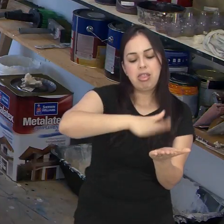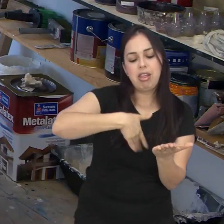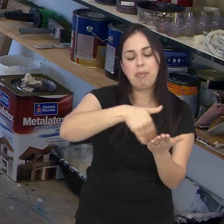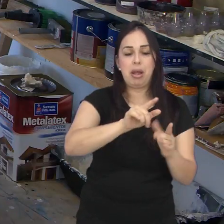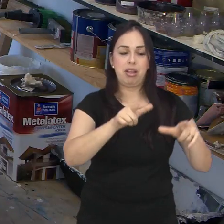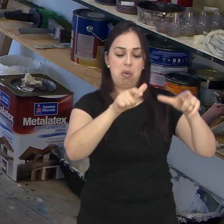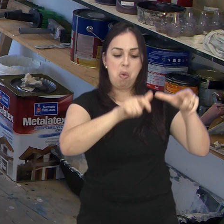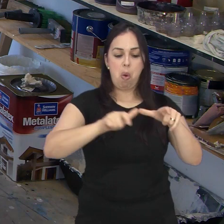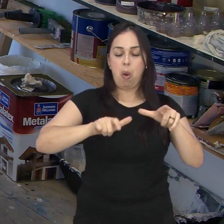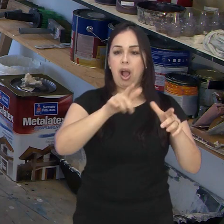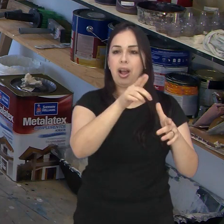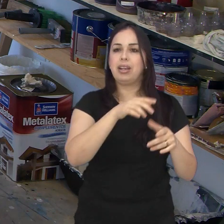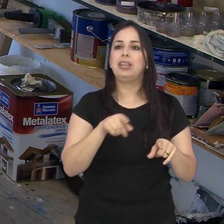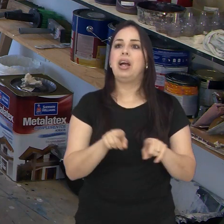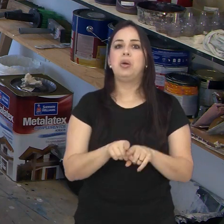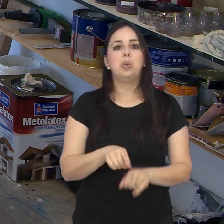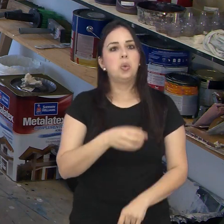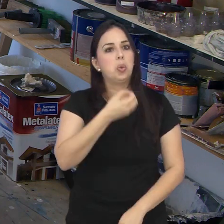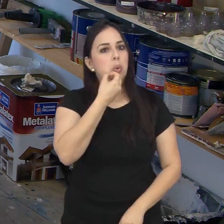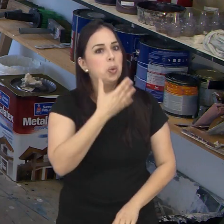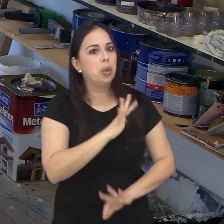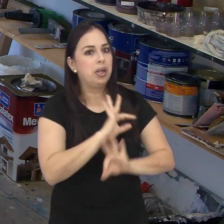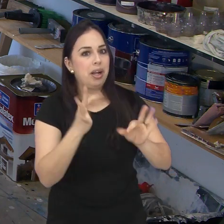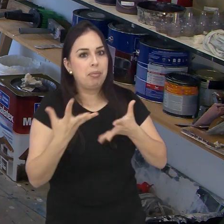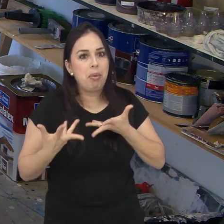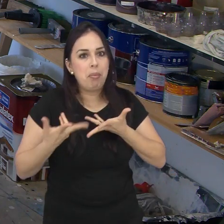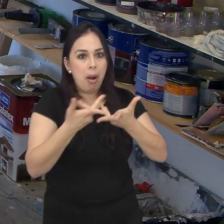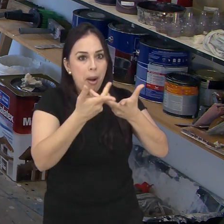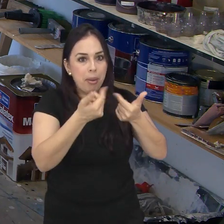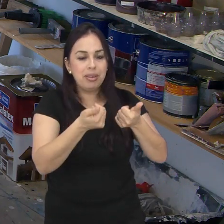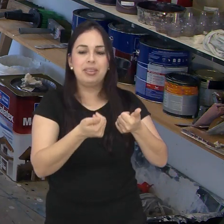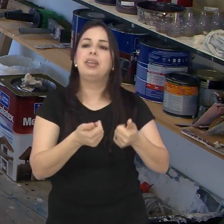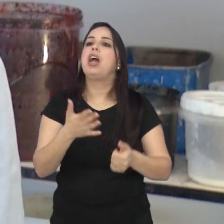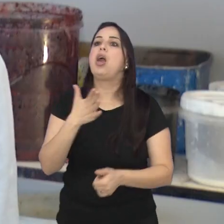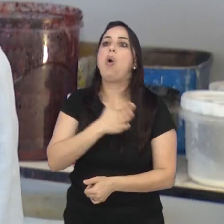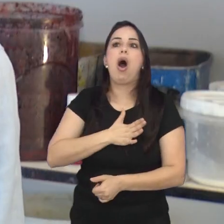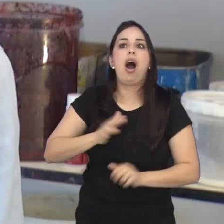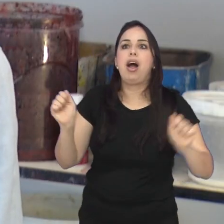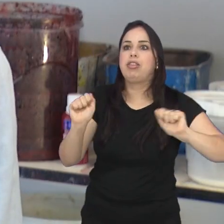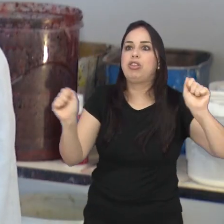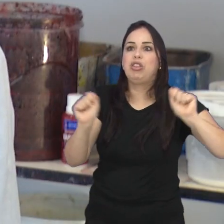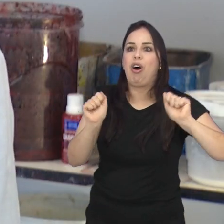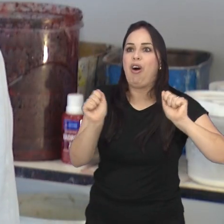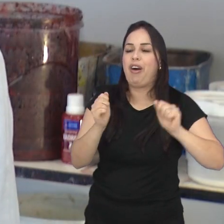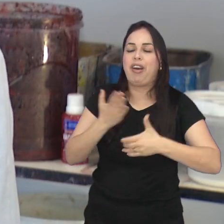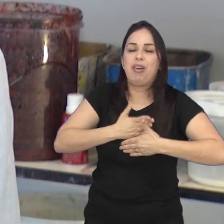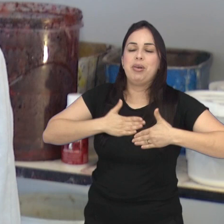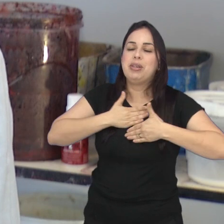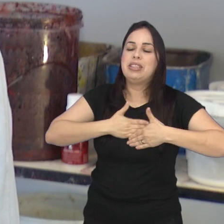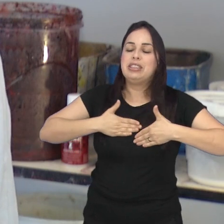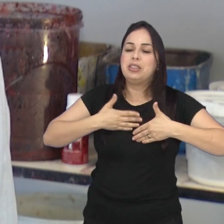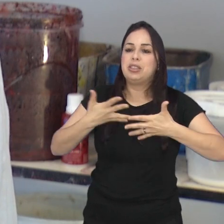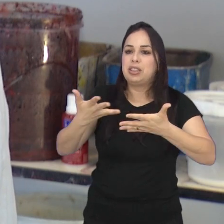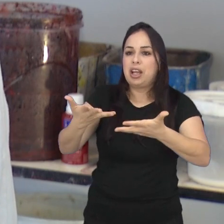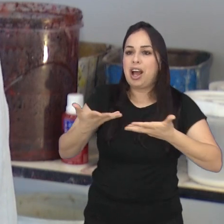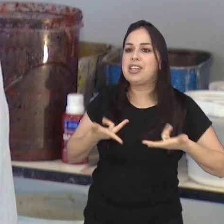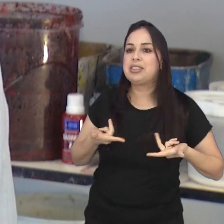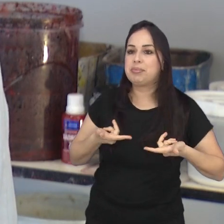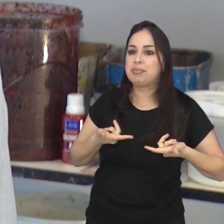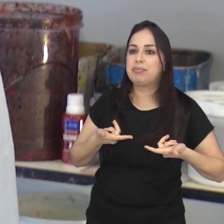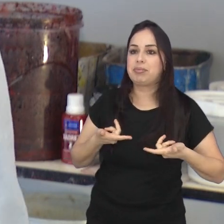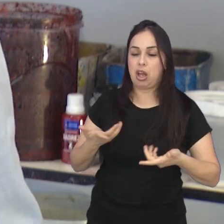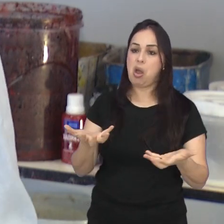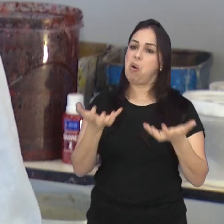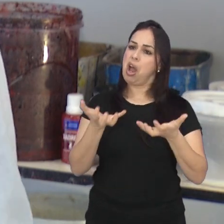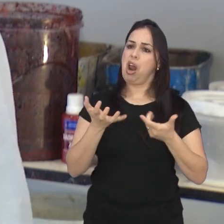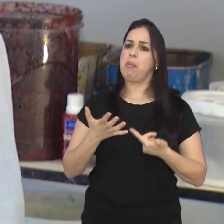ateliê, para conhecer o seu trabalho. Né? Ai, que bom, é uma por coisa isso você está recebendo a gente tão bem. Eu gosto muito, tenho um prazer muito grande, né?